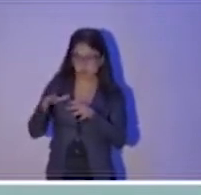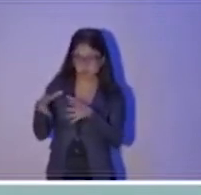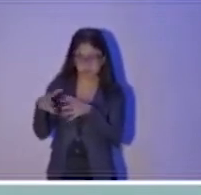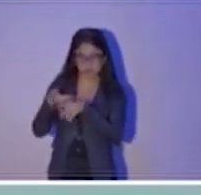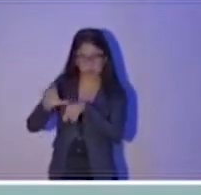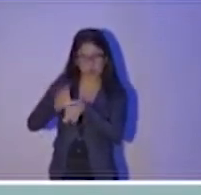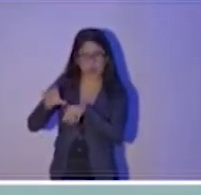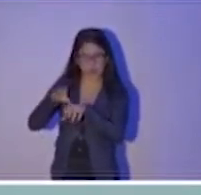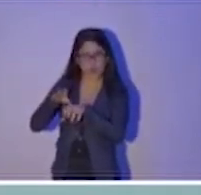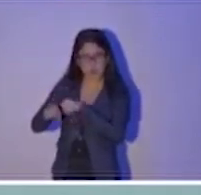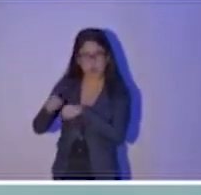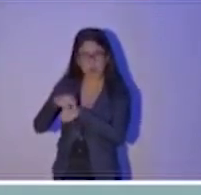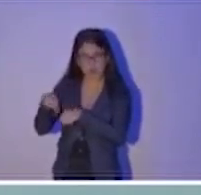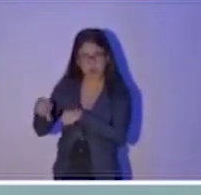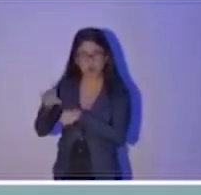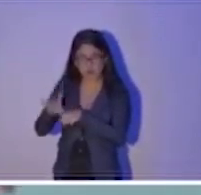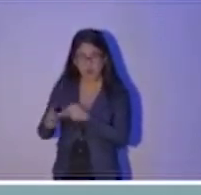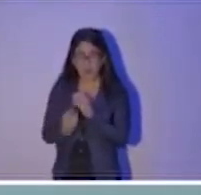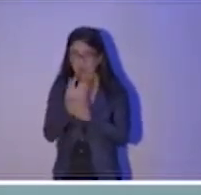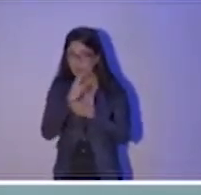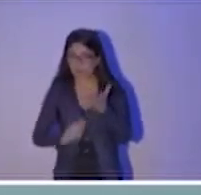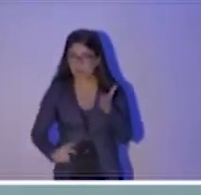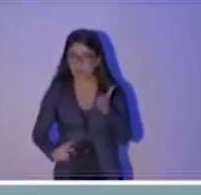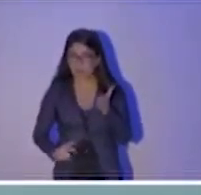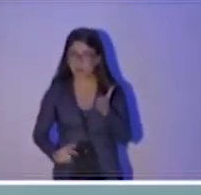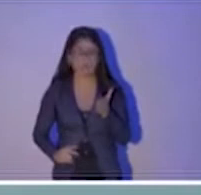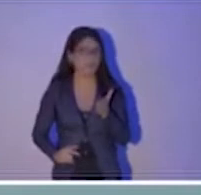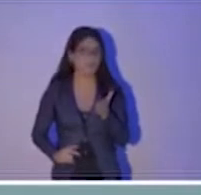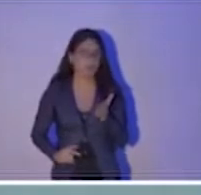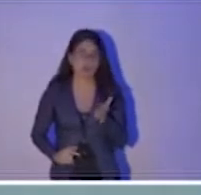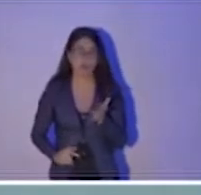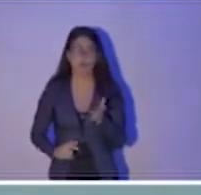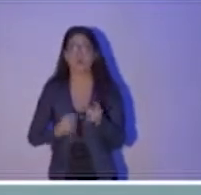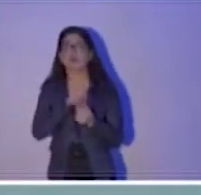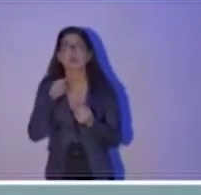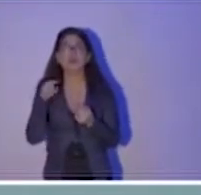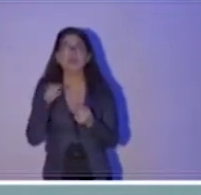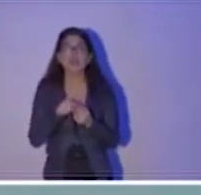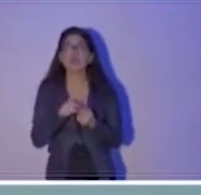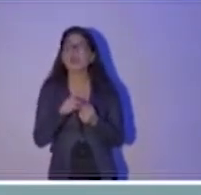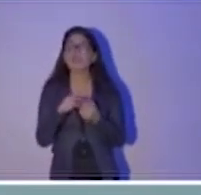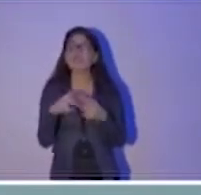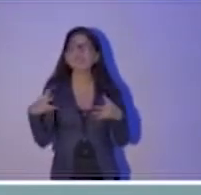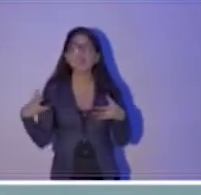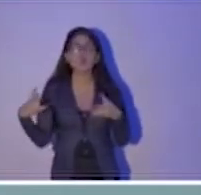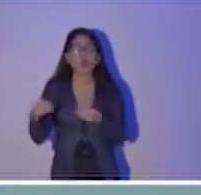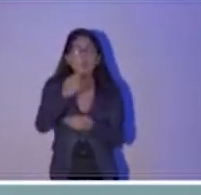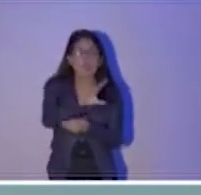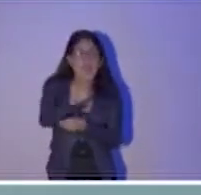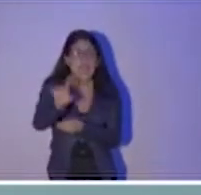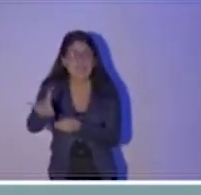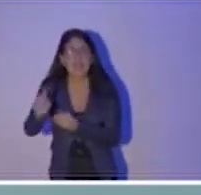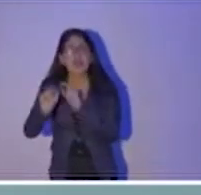nós não temos a avaliação para qualquer coisa. Nós todos temos, no momento que nós estamos vivendo,